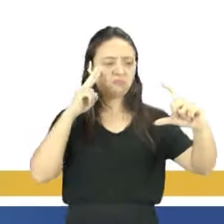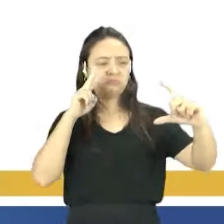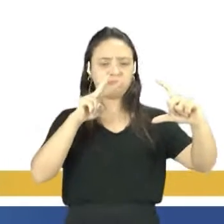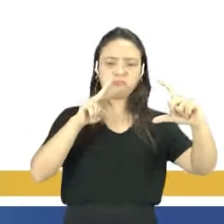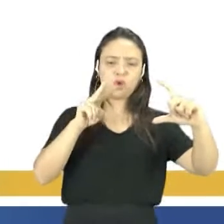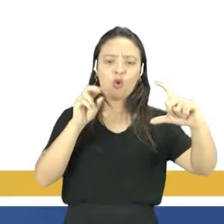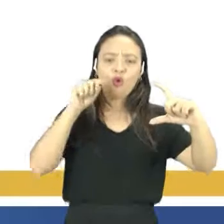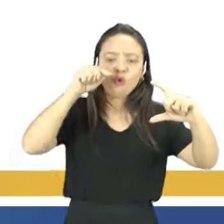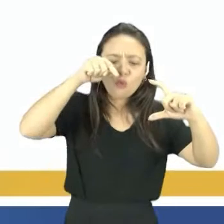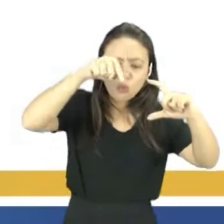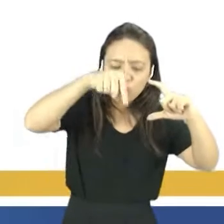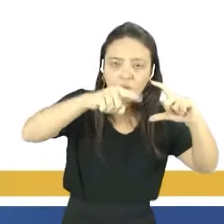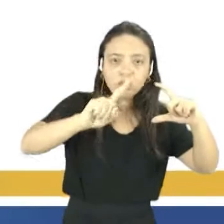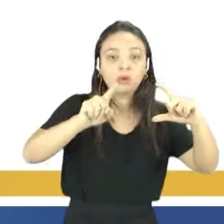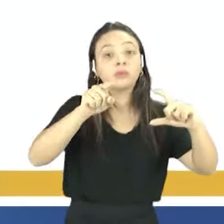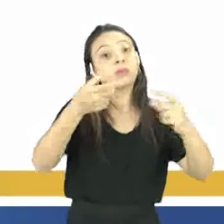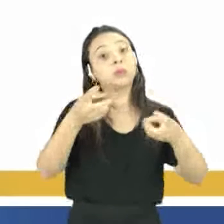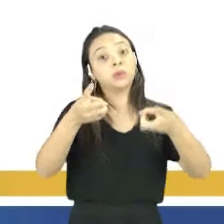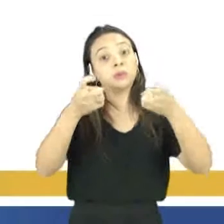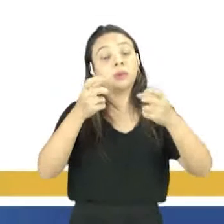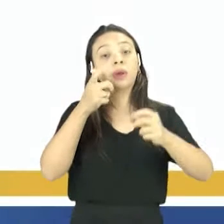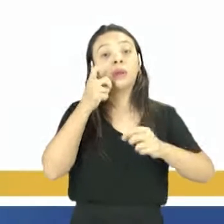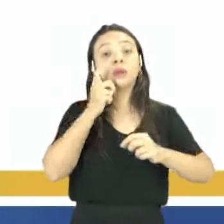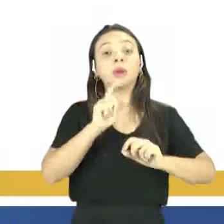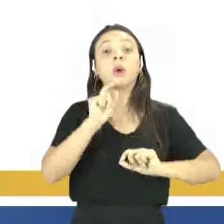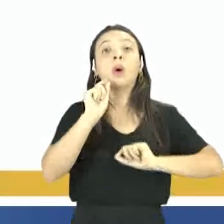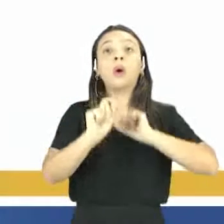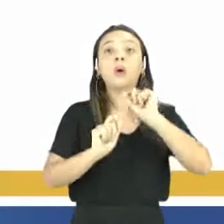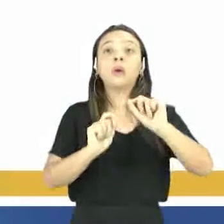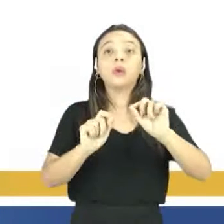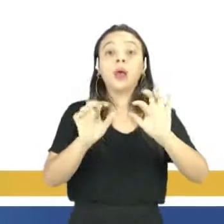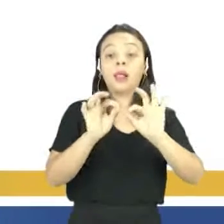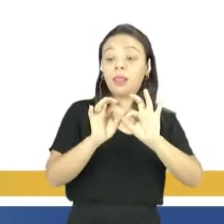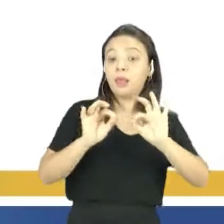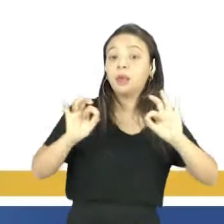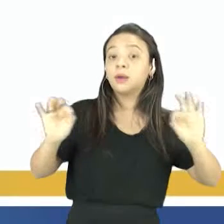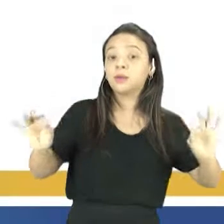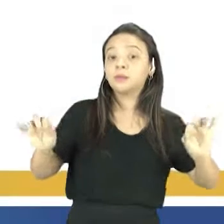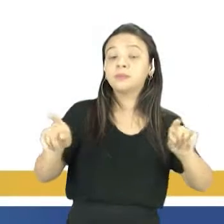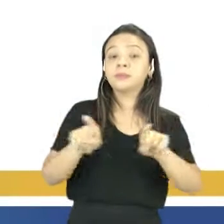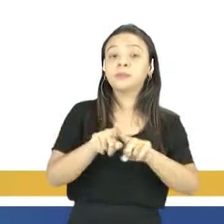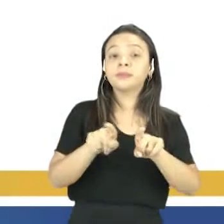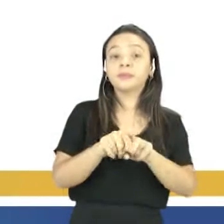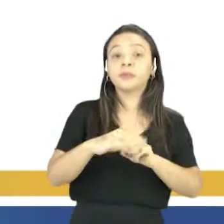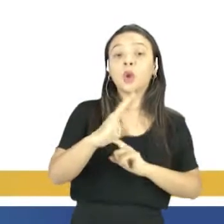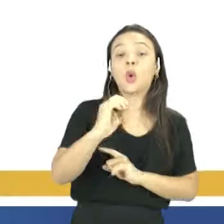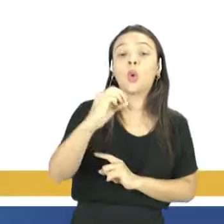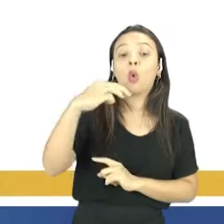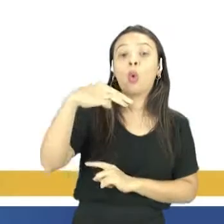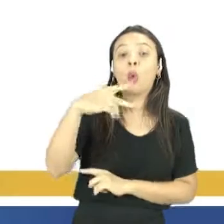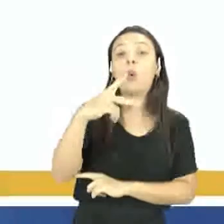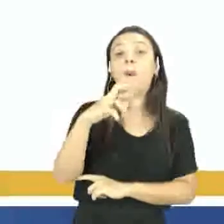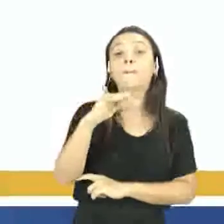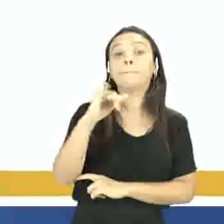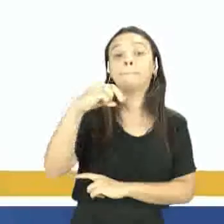Não. Você enxerga 2 dimensões. Você enxerga uma largura e um comprimento, certinho?